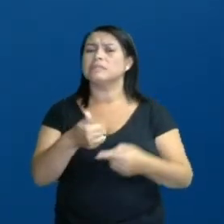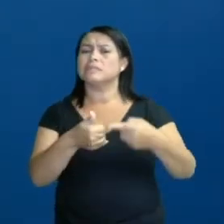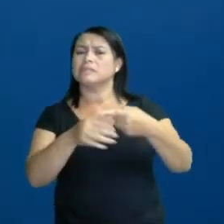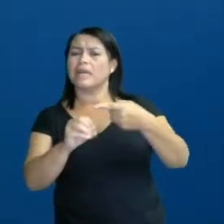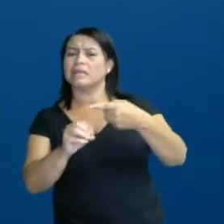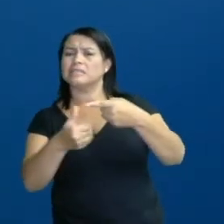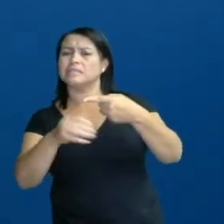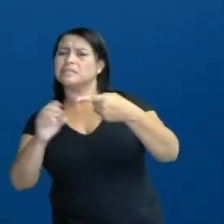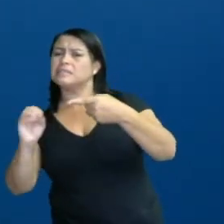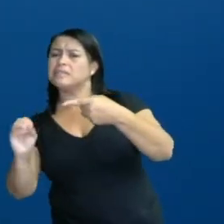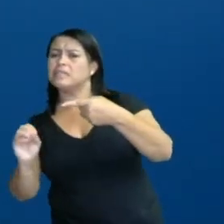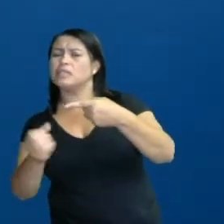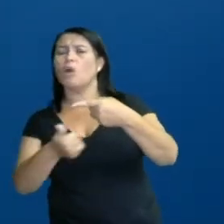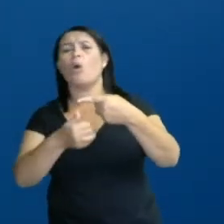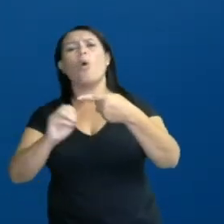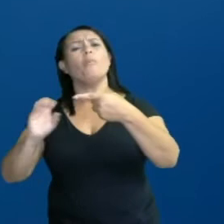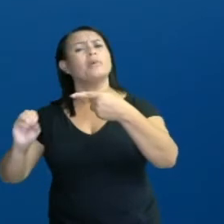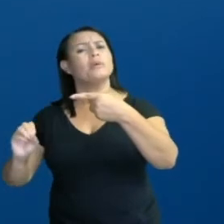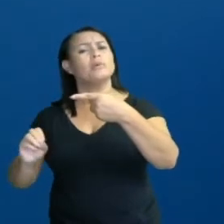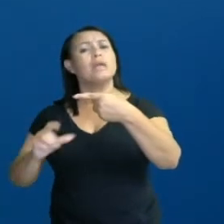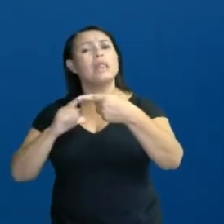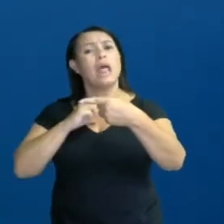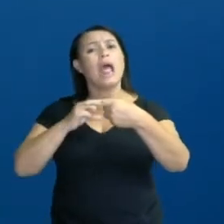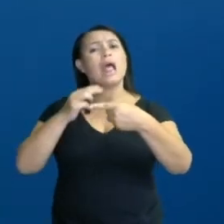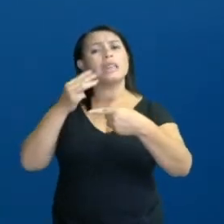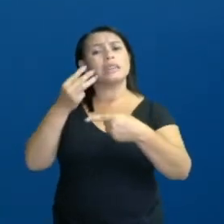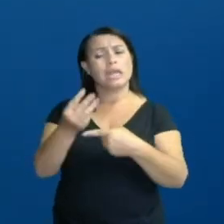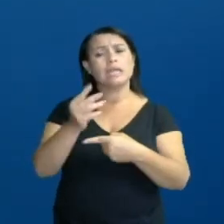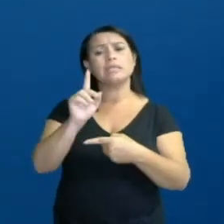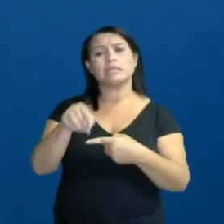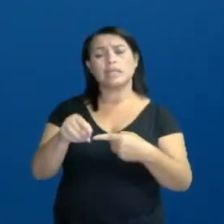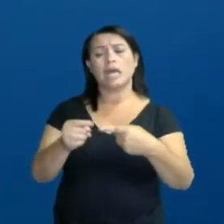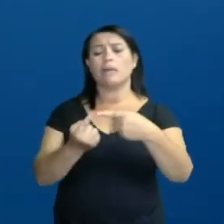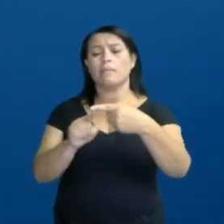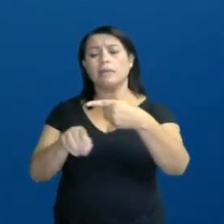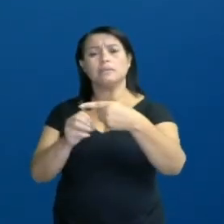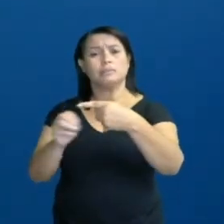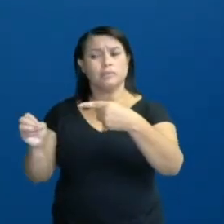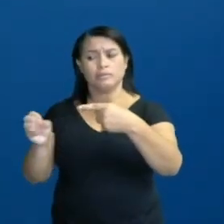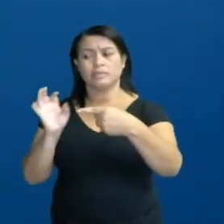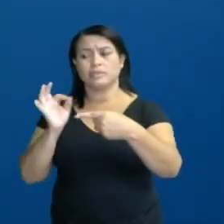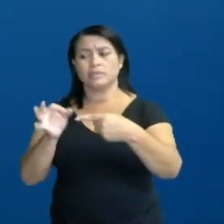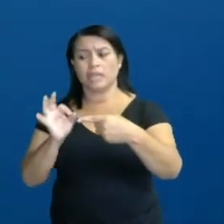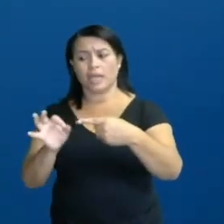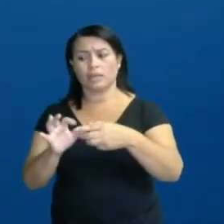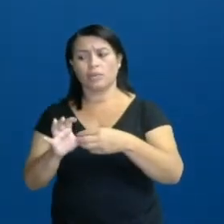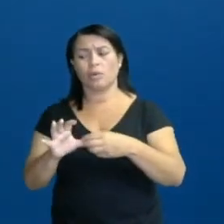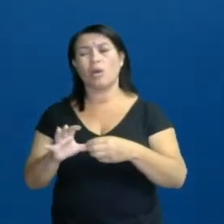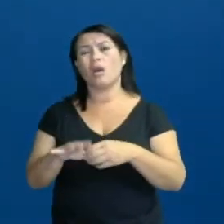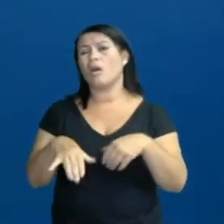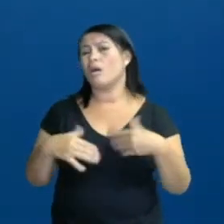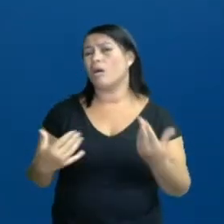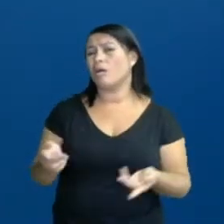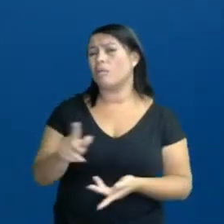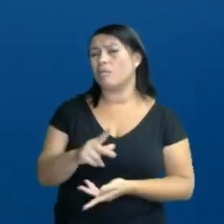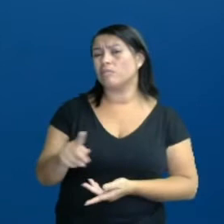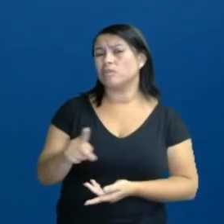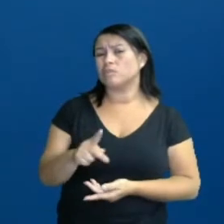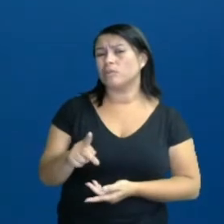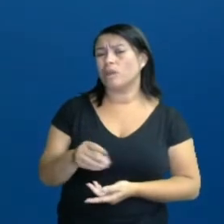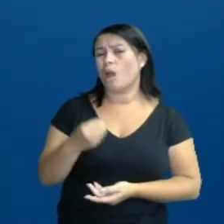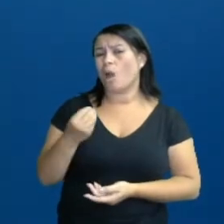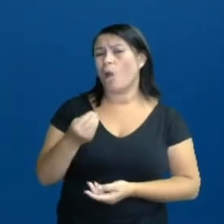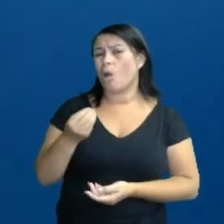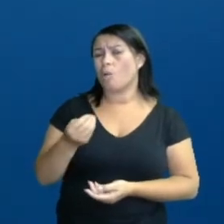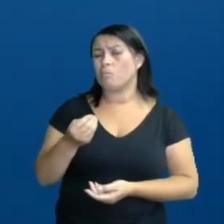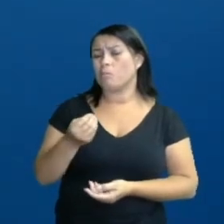1000. Se eu tenho 3 números, vai ser em que base? Na base 1000, não é isso, ó? Professora, eu vou